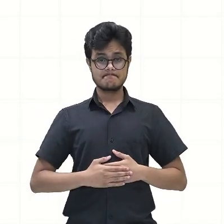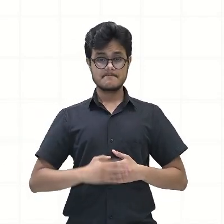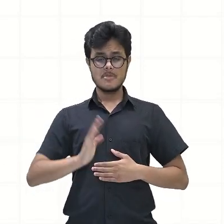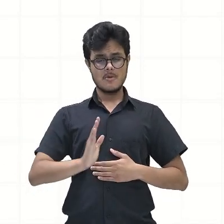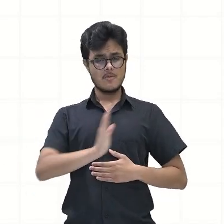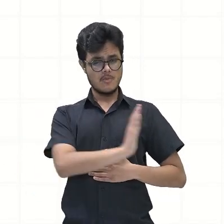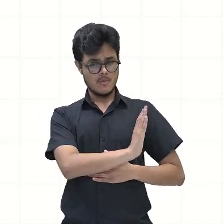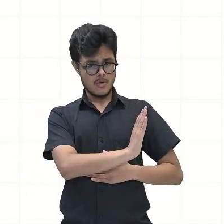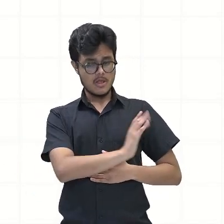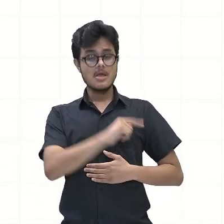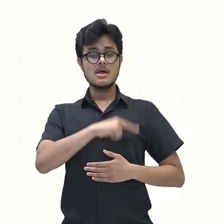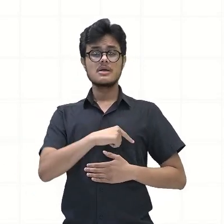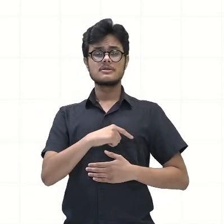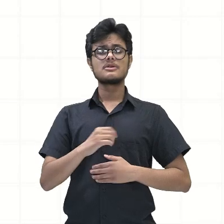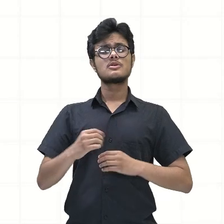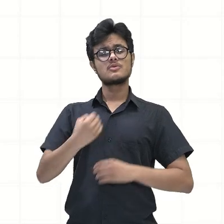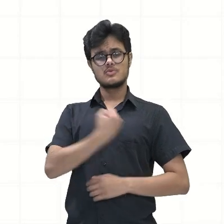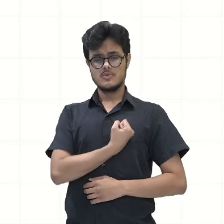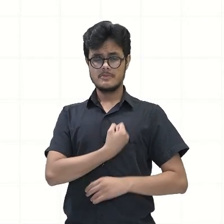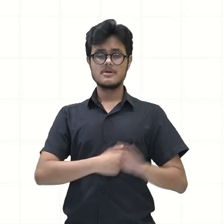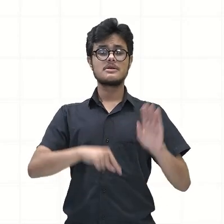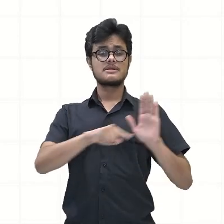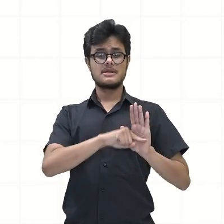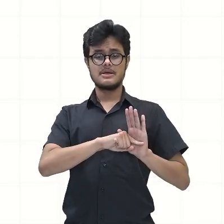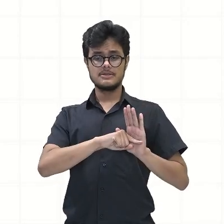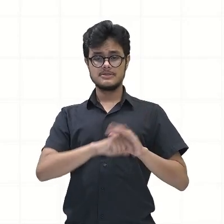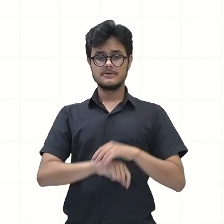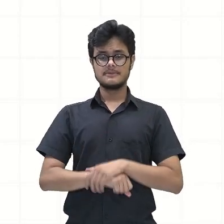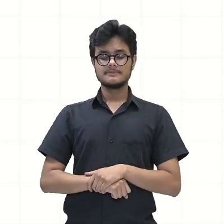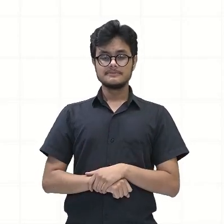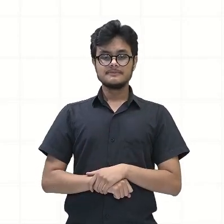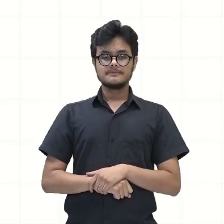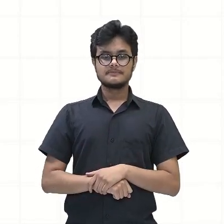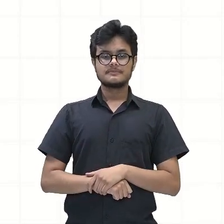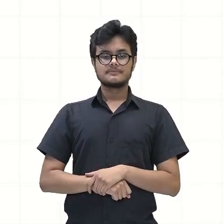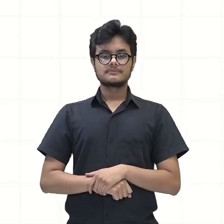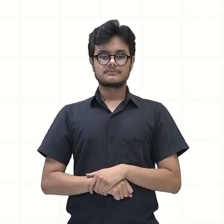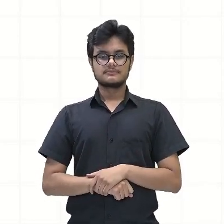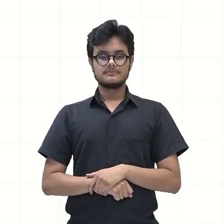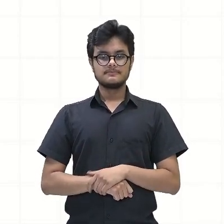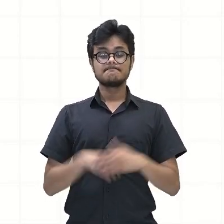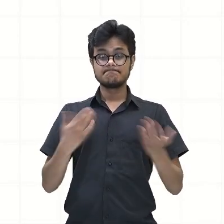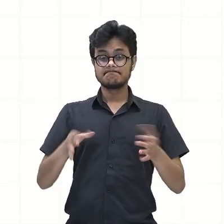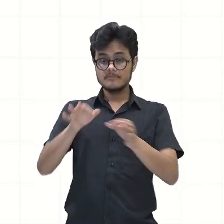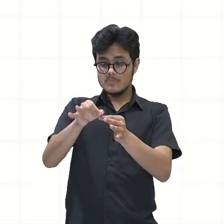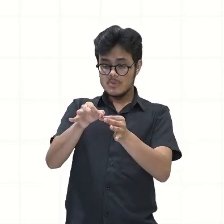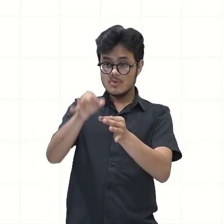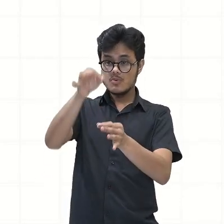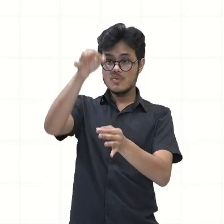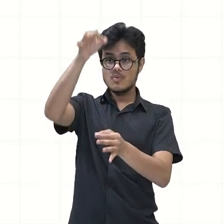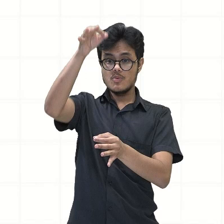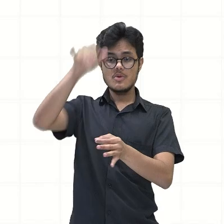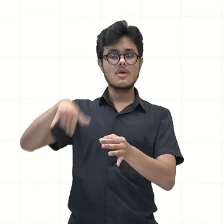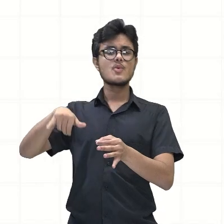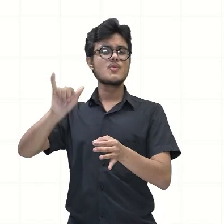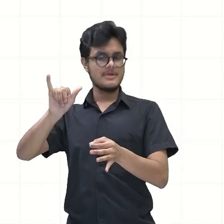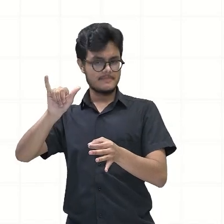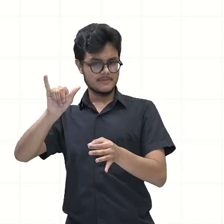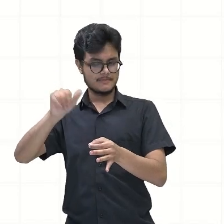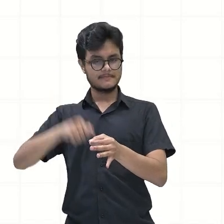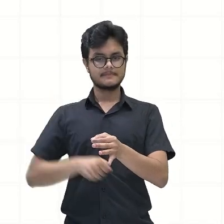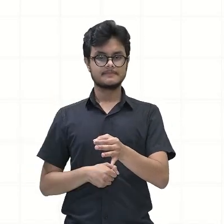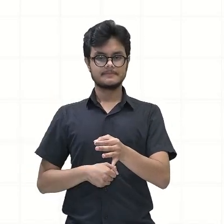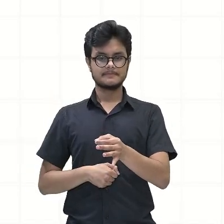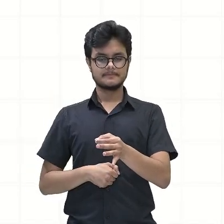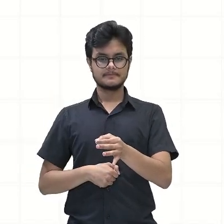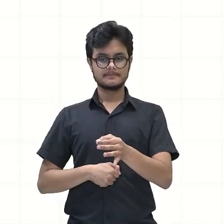lado esquerdo os números negativos. No eixo Y, que é o eixo vertical, né, o